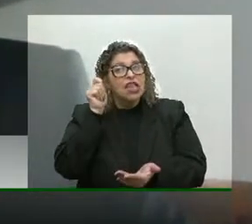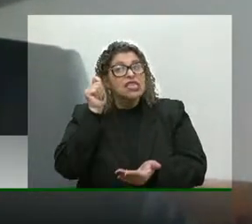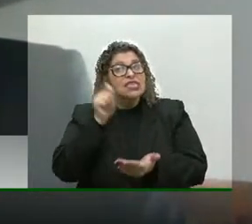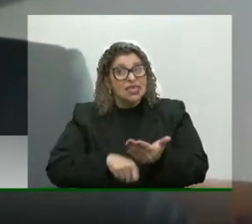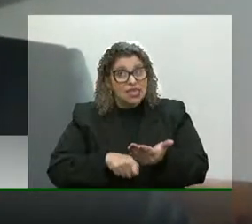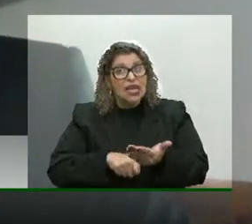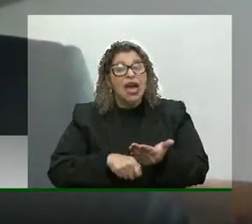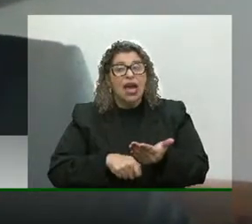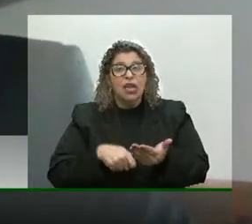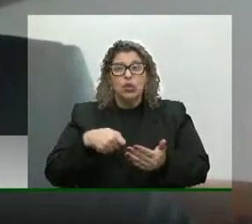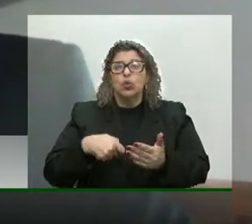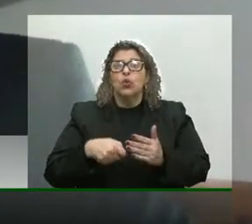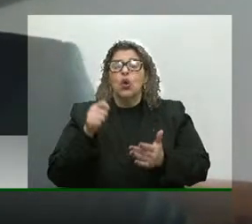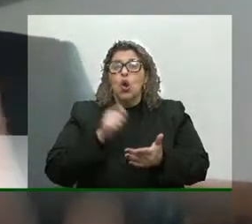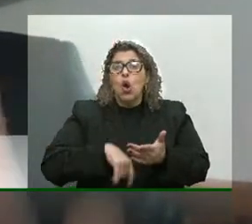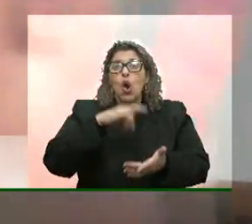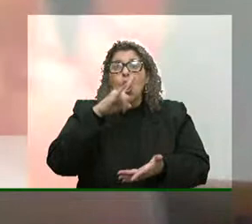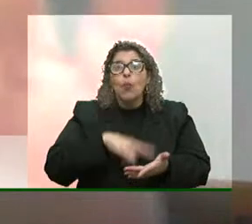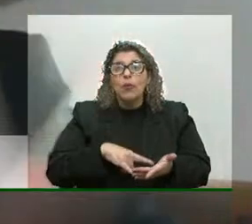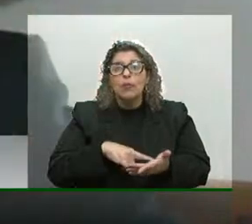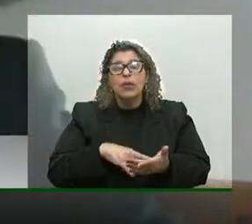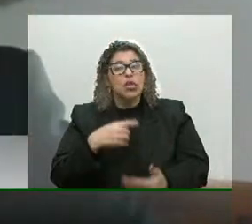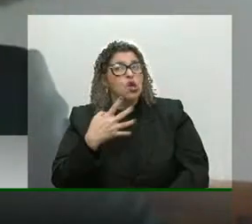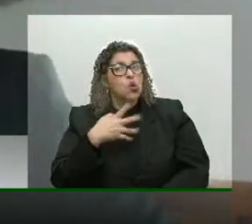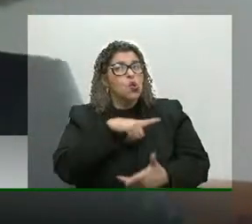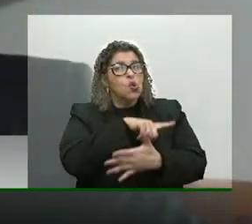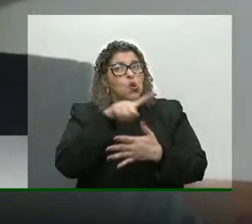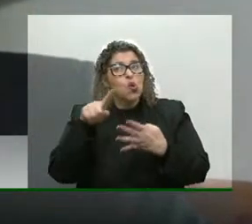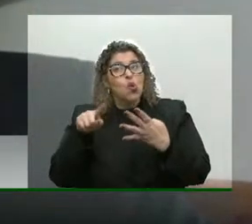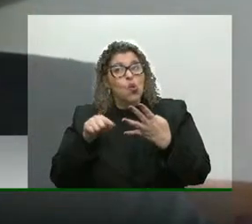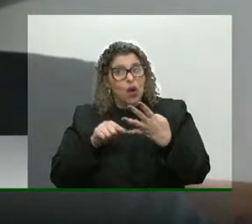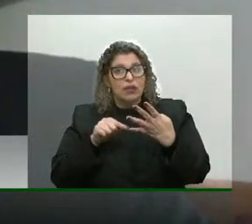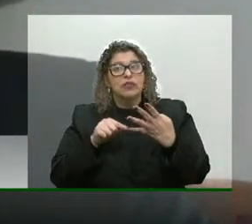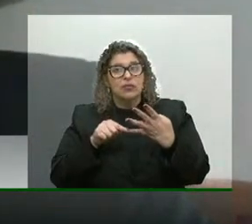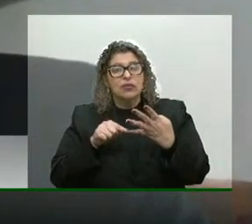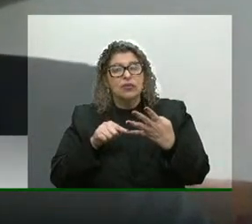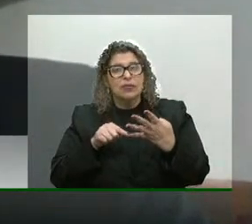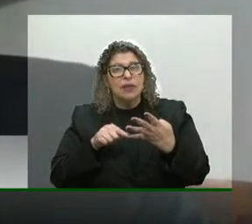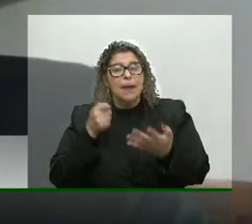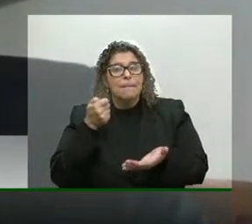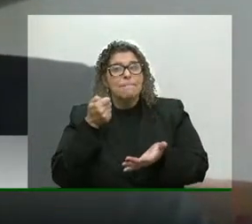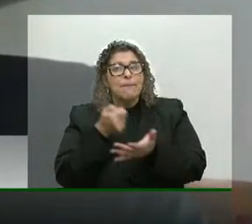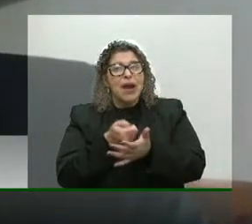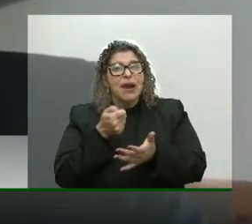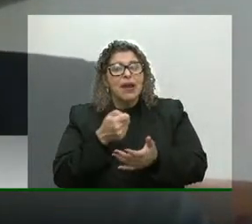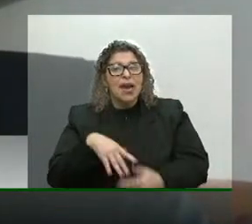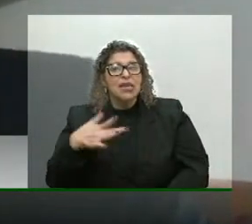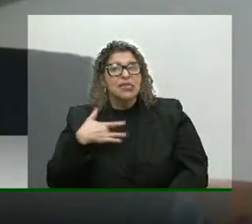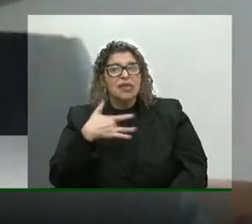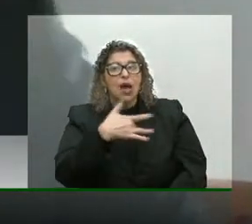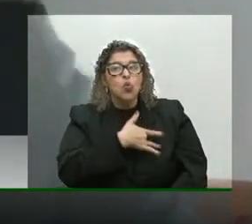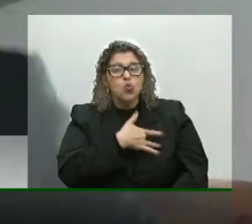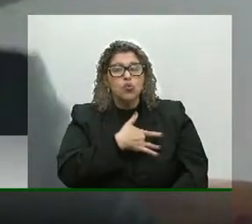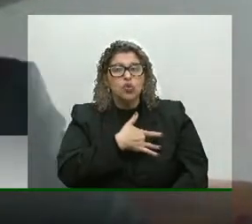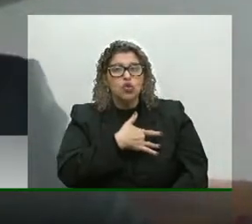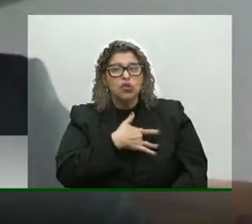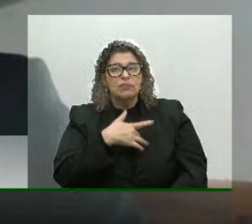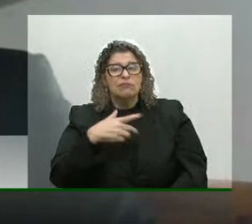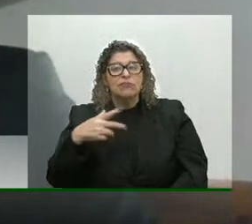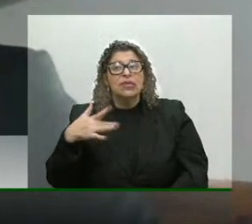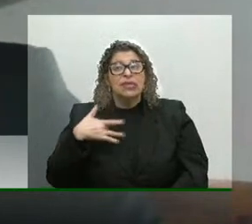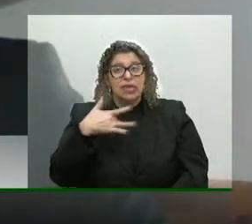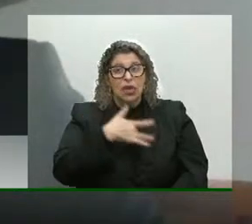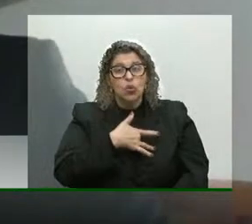um documento se comprometendo em quatro questões. Primeiro, colocar em dia o repasse do dinheiro na saúde dos hospitais e